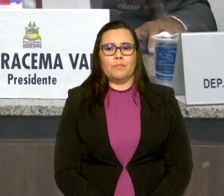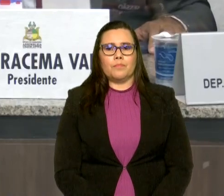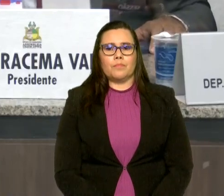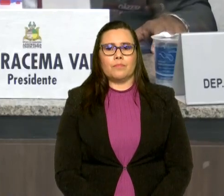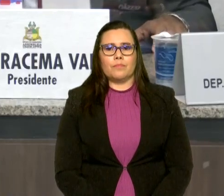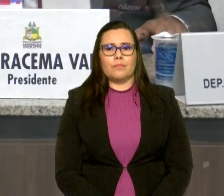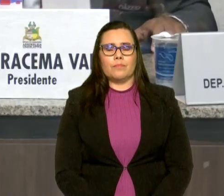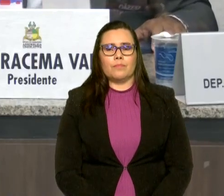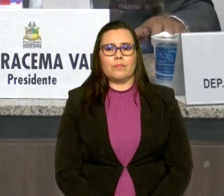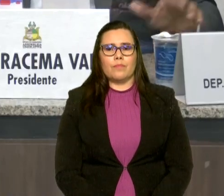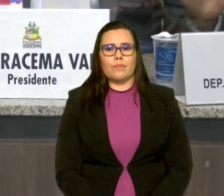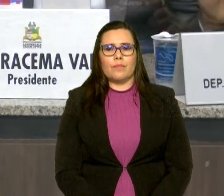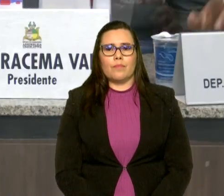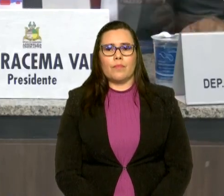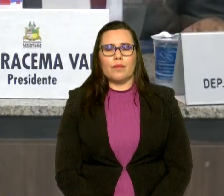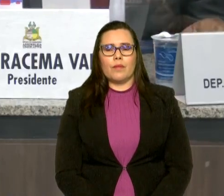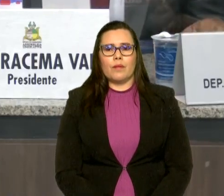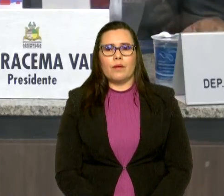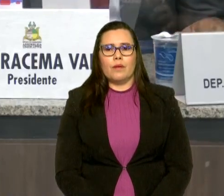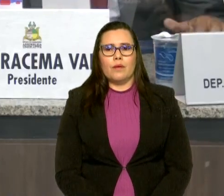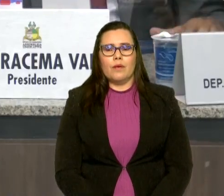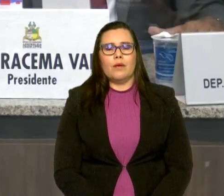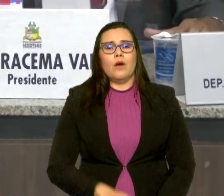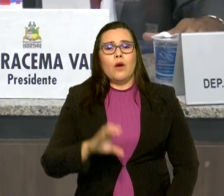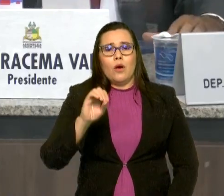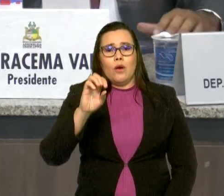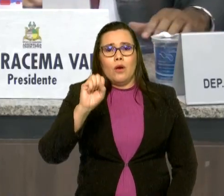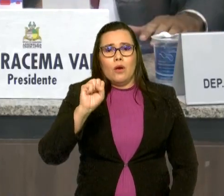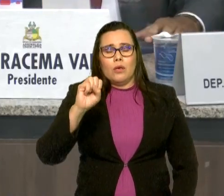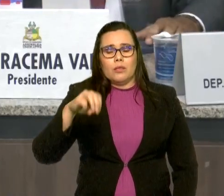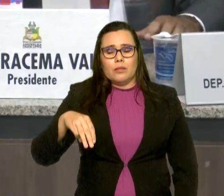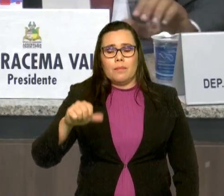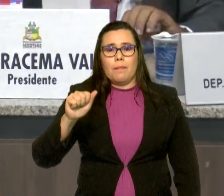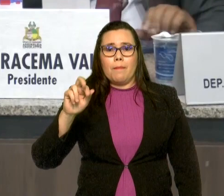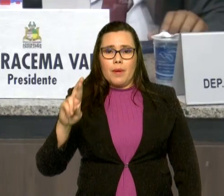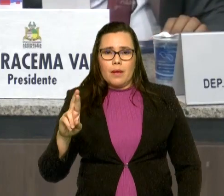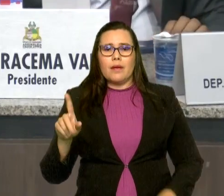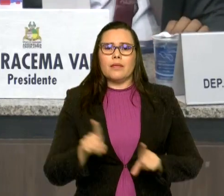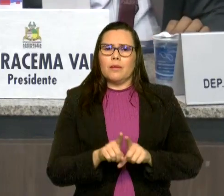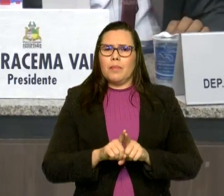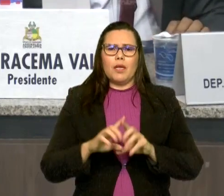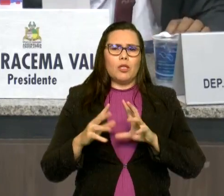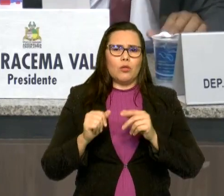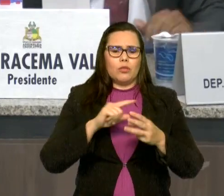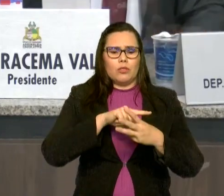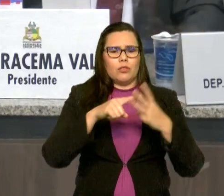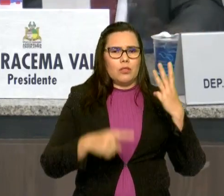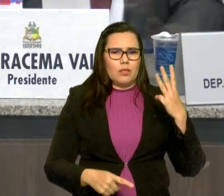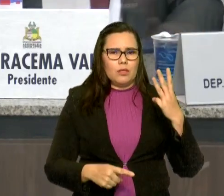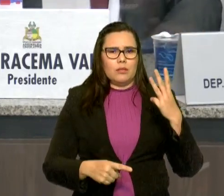O voto favorável também do Osmar nas três matérias que foram votadas.